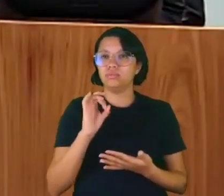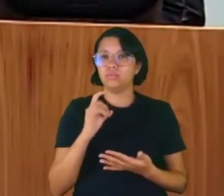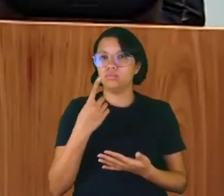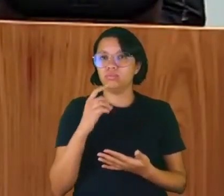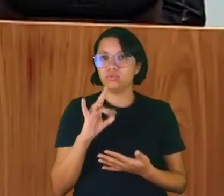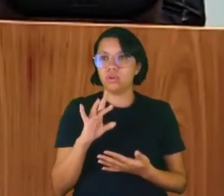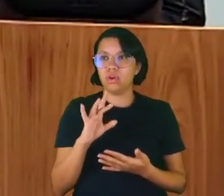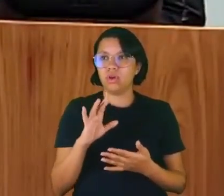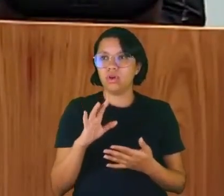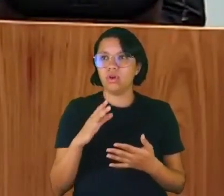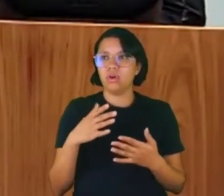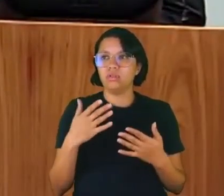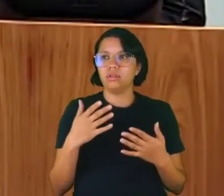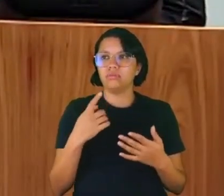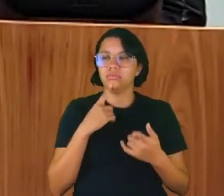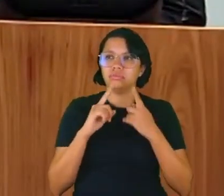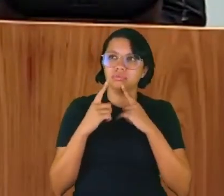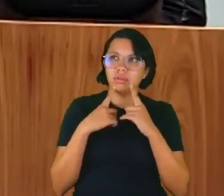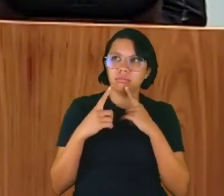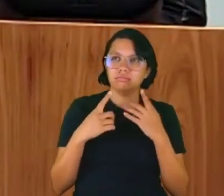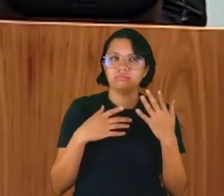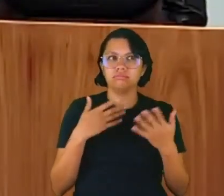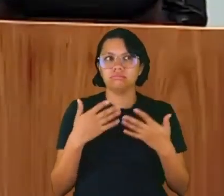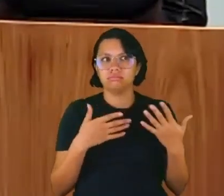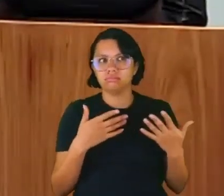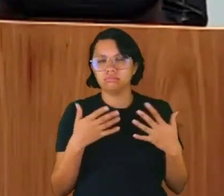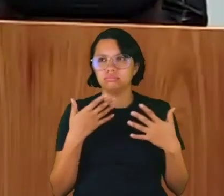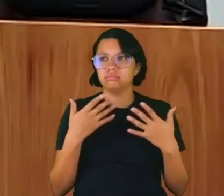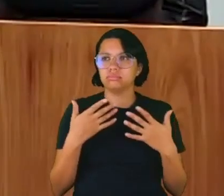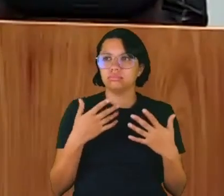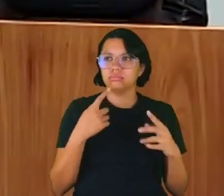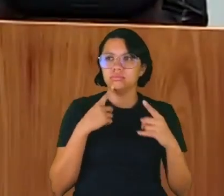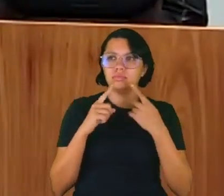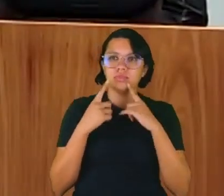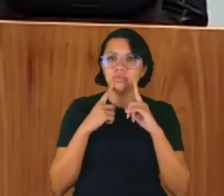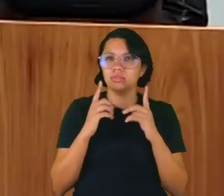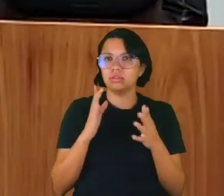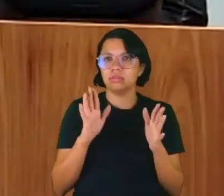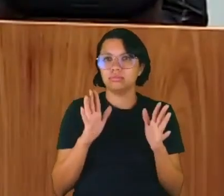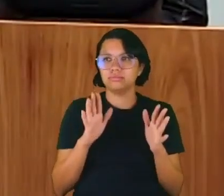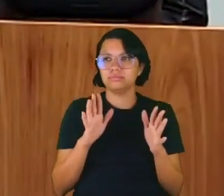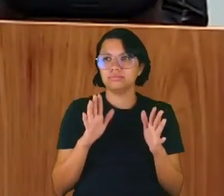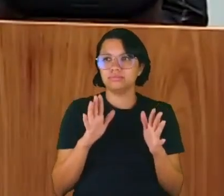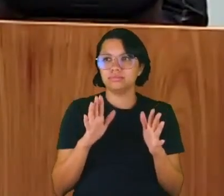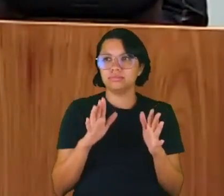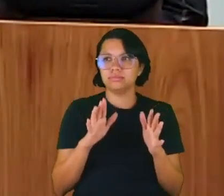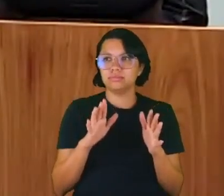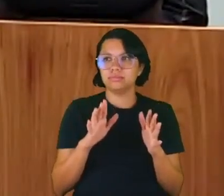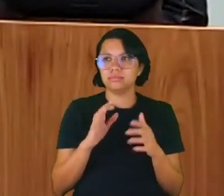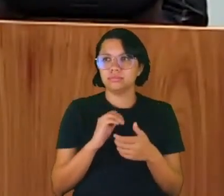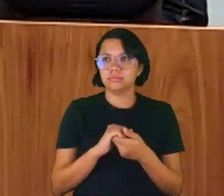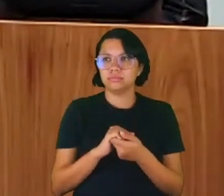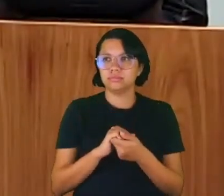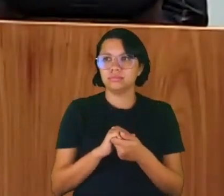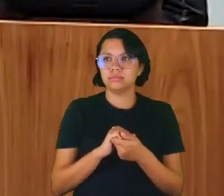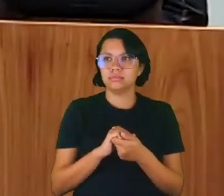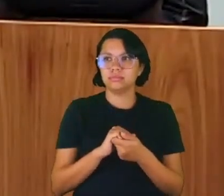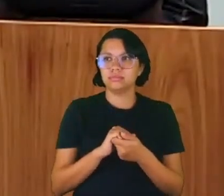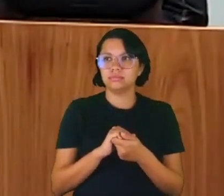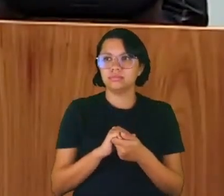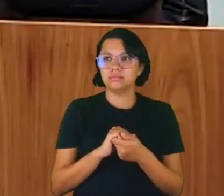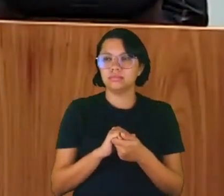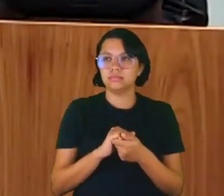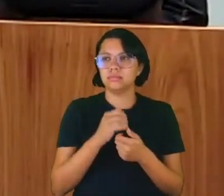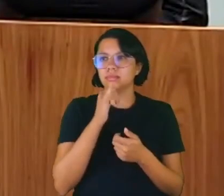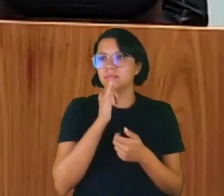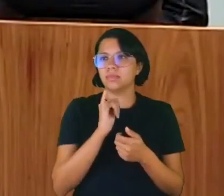Então, fica essa discussão, né? Parece a discussão do Tostines, né? Mais fresquinho, vende mais, fica mais fresquinho, e nós ficamos nisso.